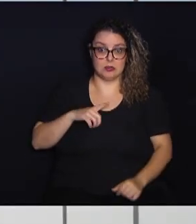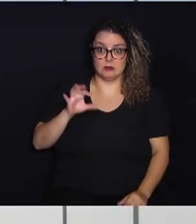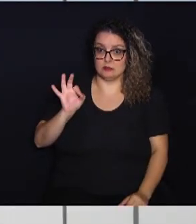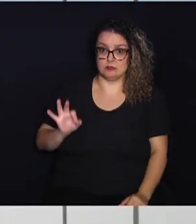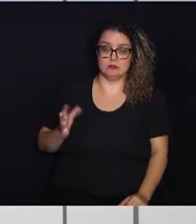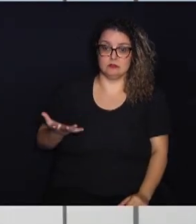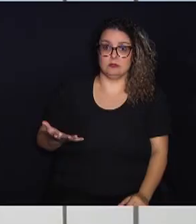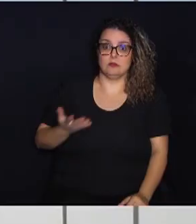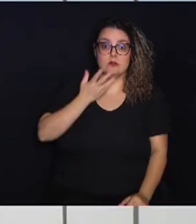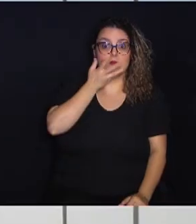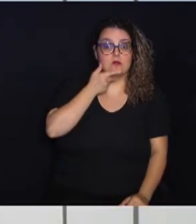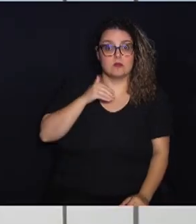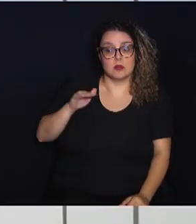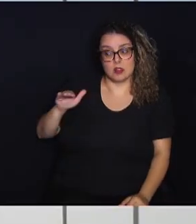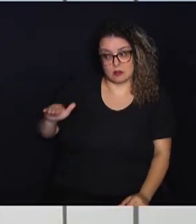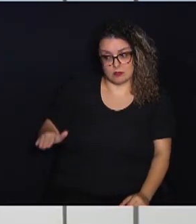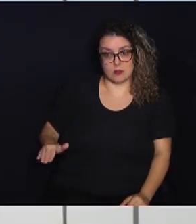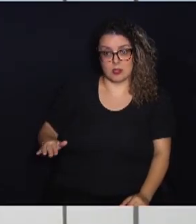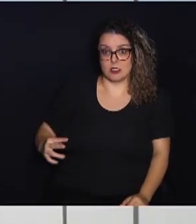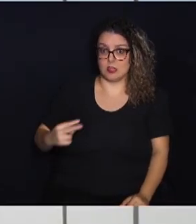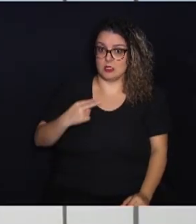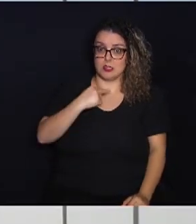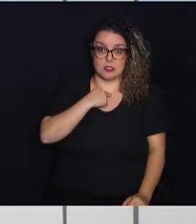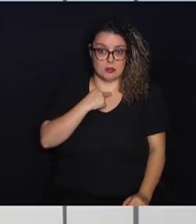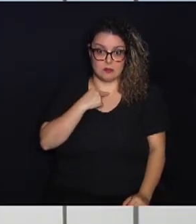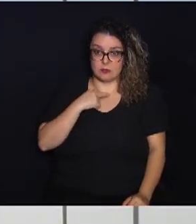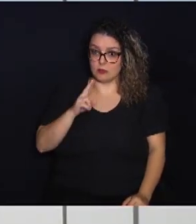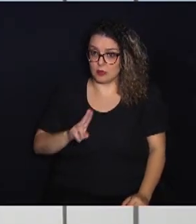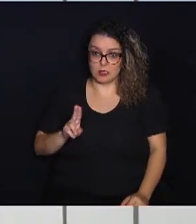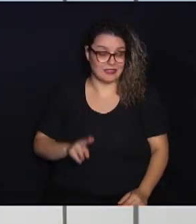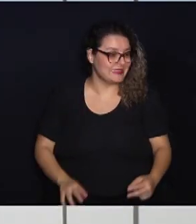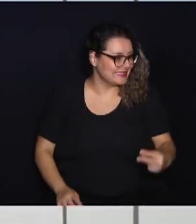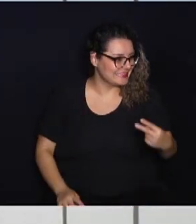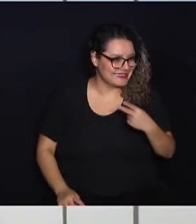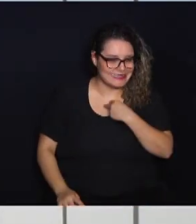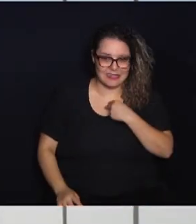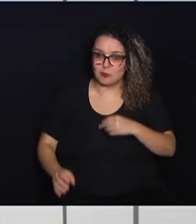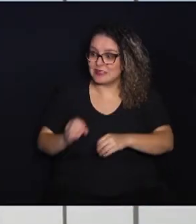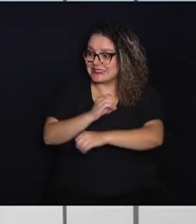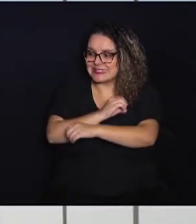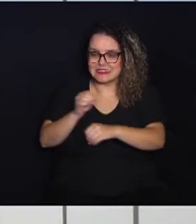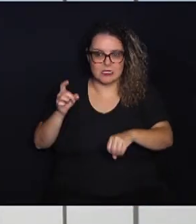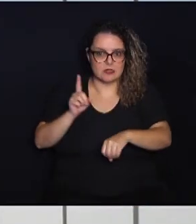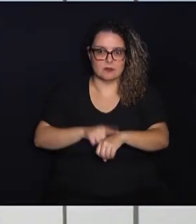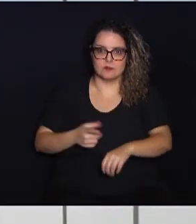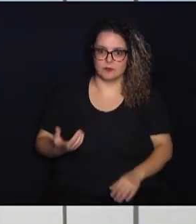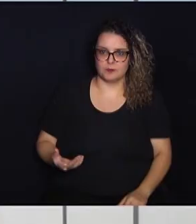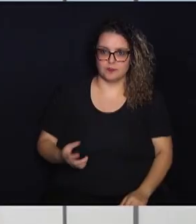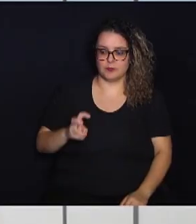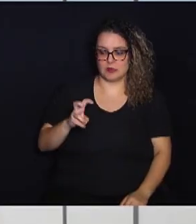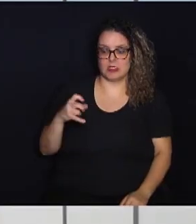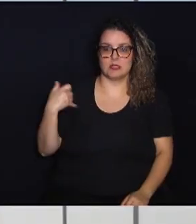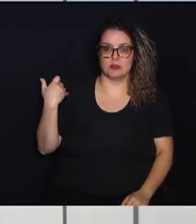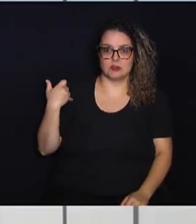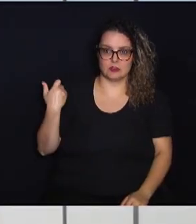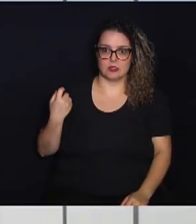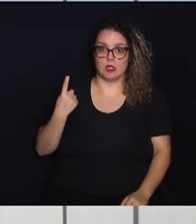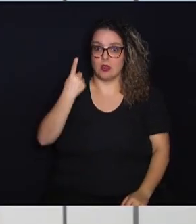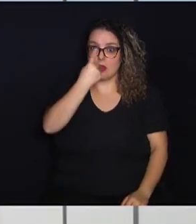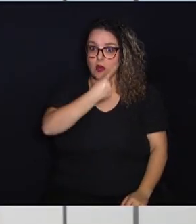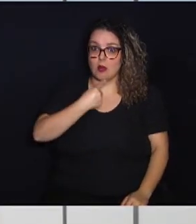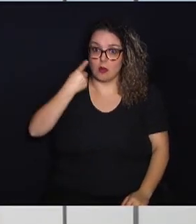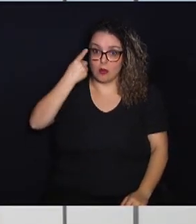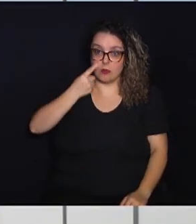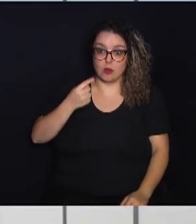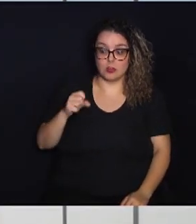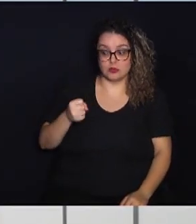Então, crianças pequenininhas não podem. Né? Não podem, É zero tempo. A partir de 5 anos, 1 hora. A partir